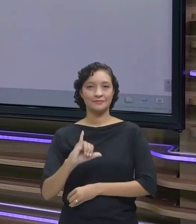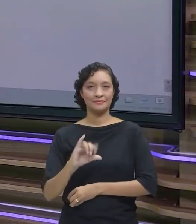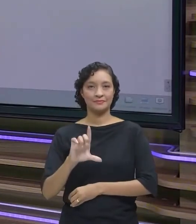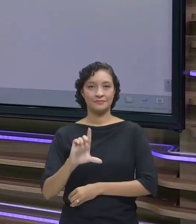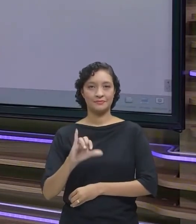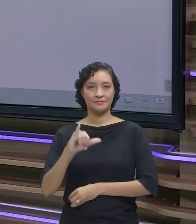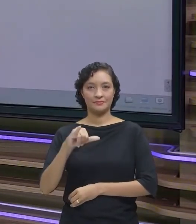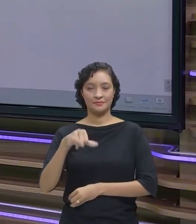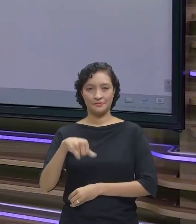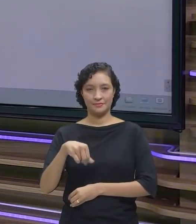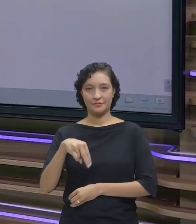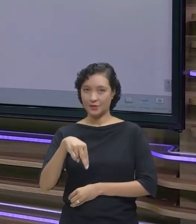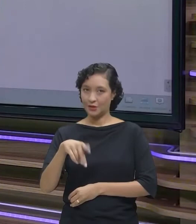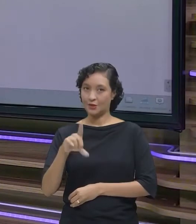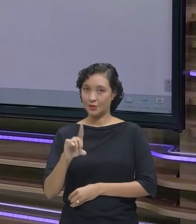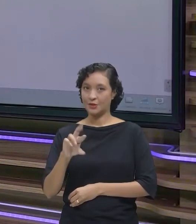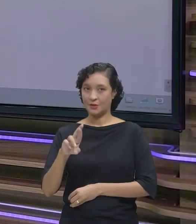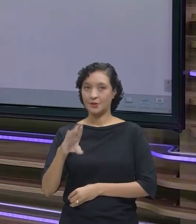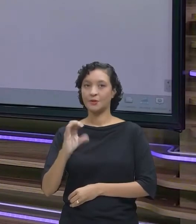cilindro. Repitam, cilindro.